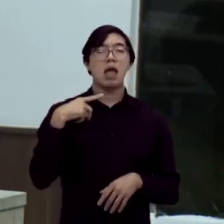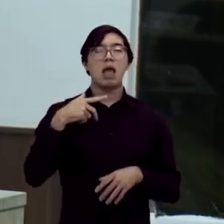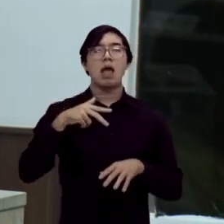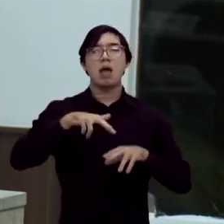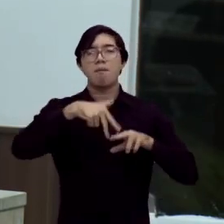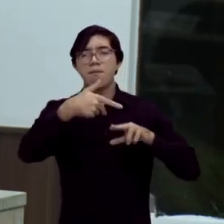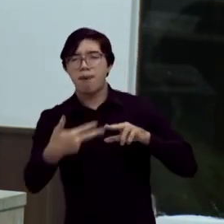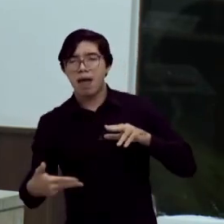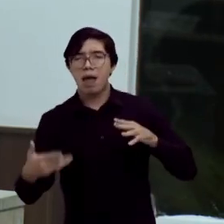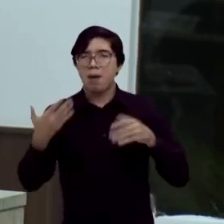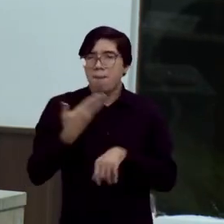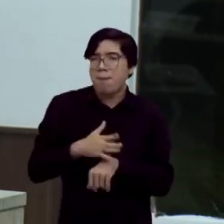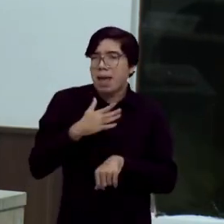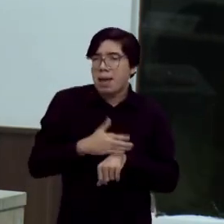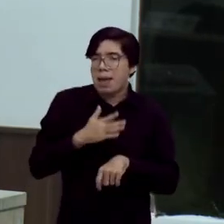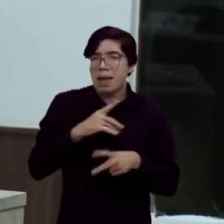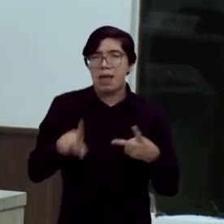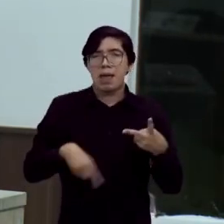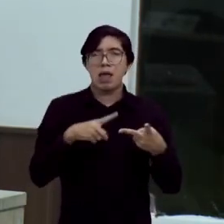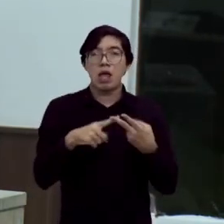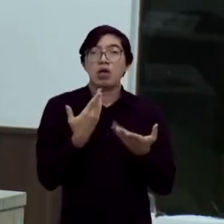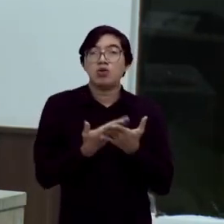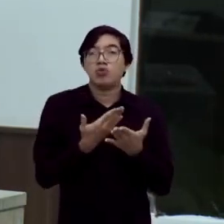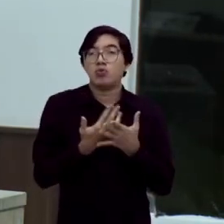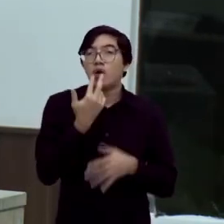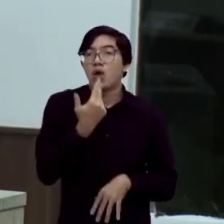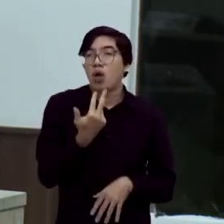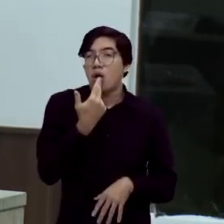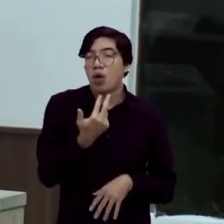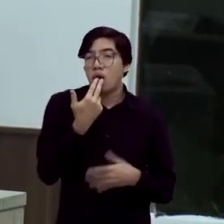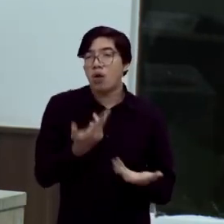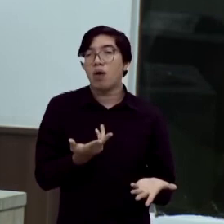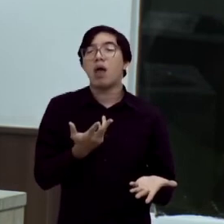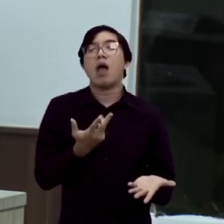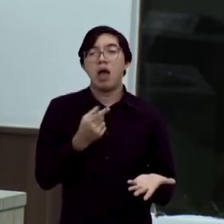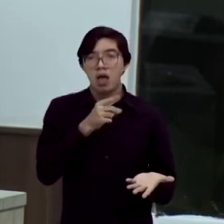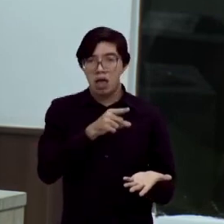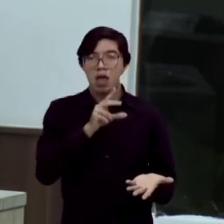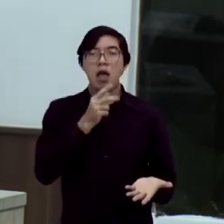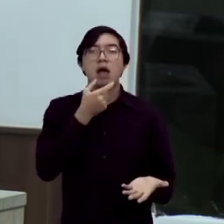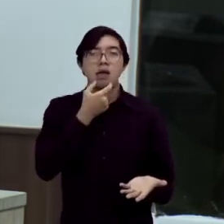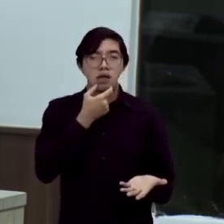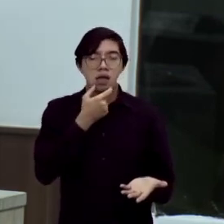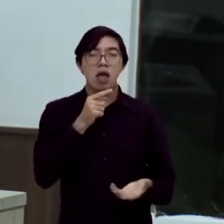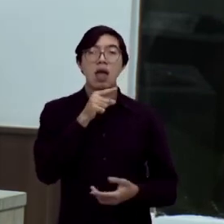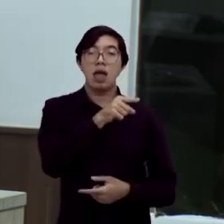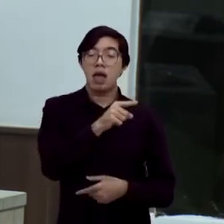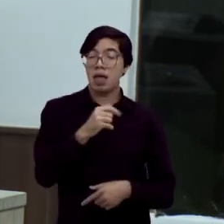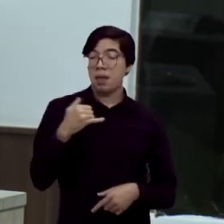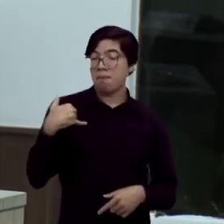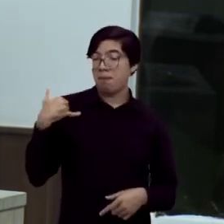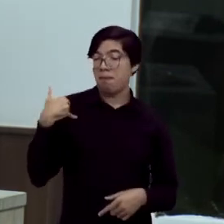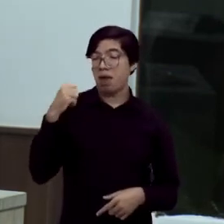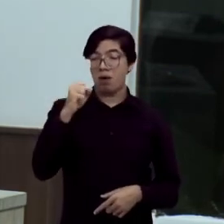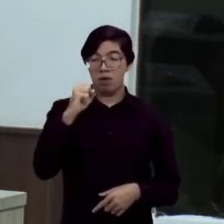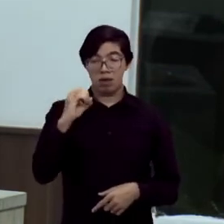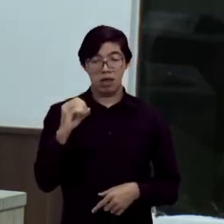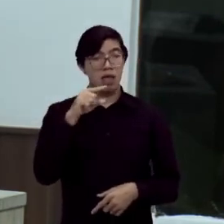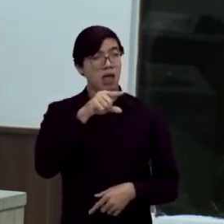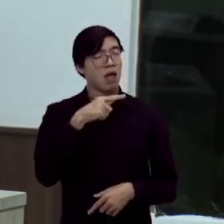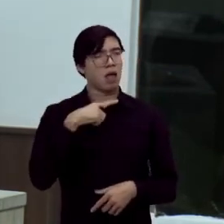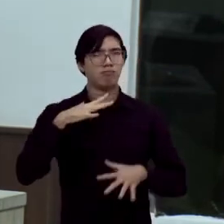hoje eu costumo dizer que minha mãe, se você olhar, você não diz que ela tem quase 80 anos. Uma senhora ativa, uma senhora que